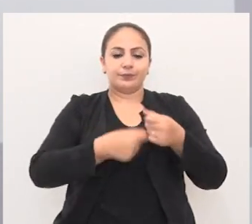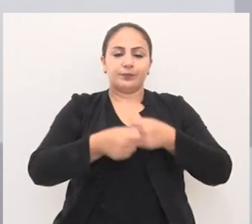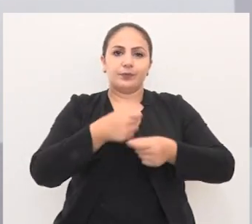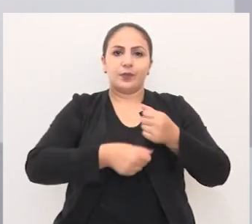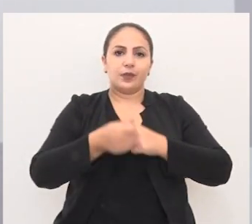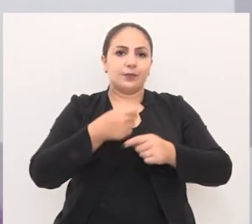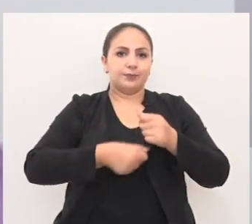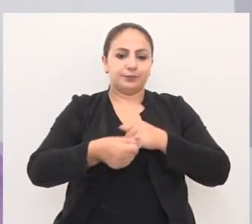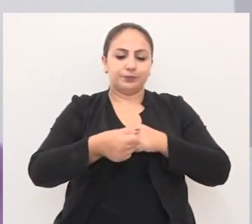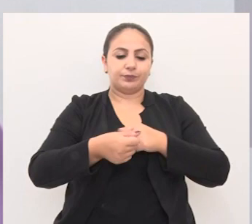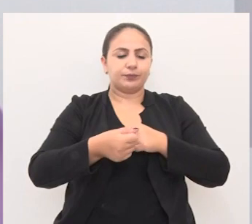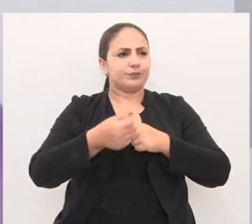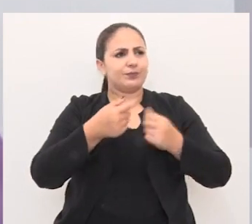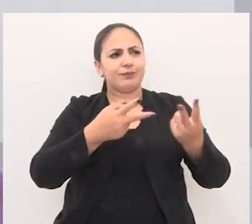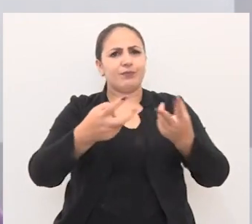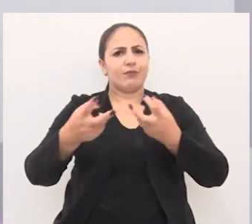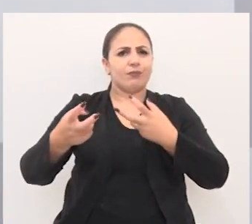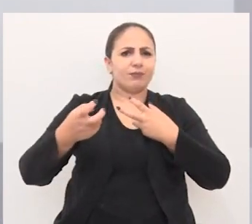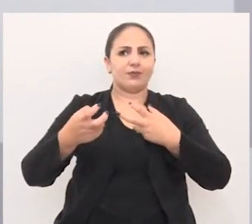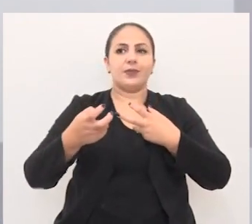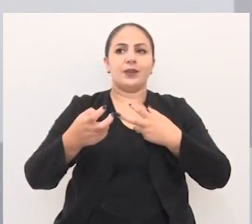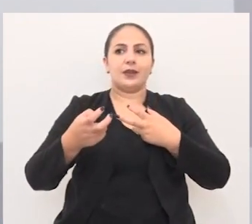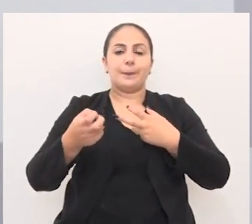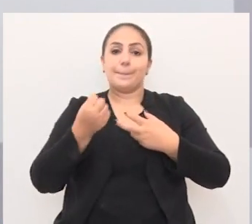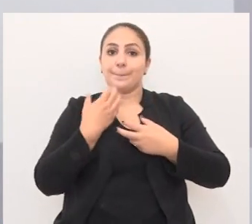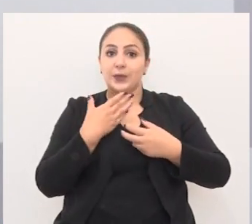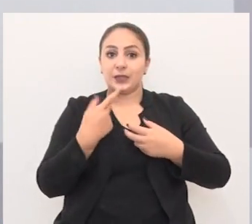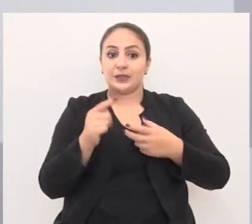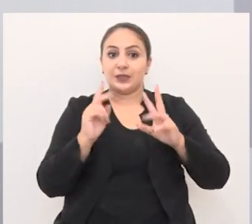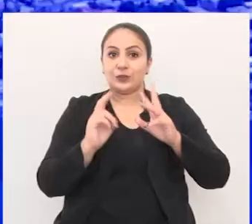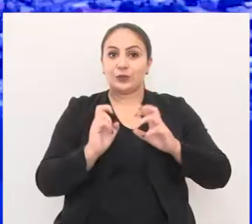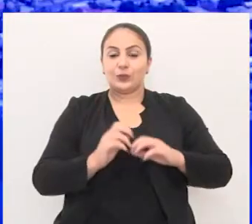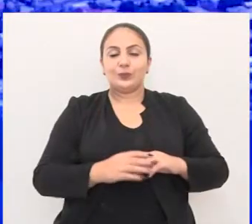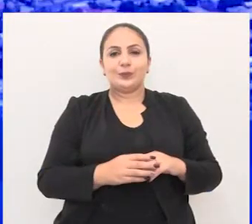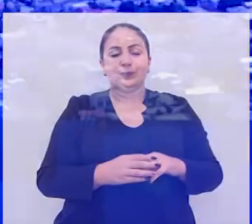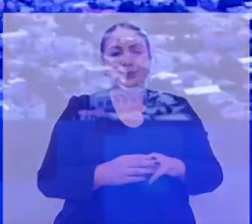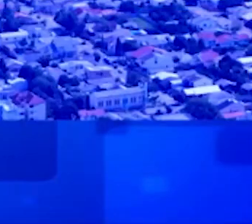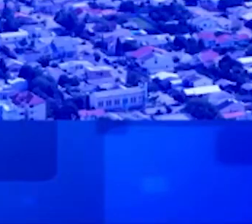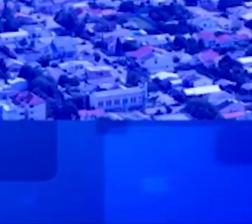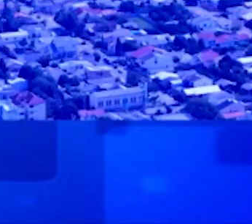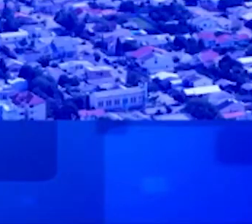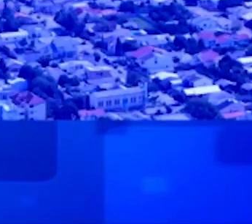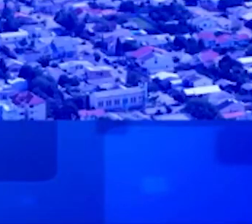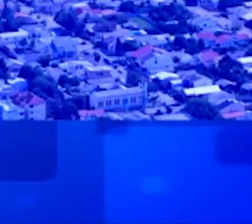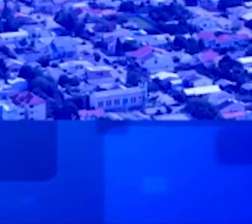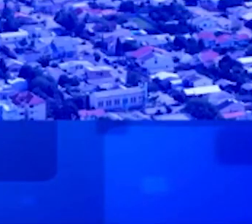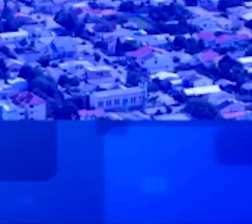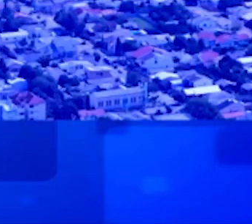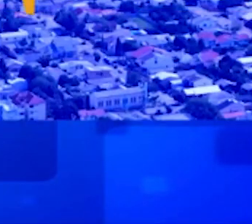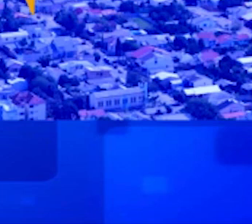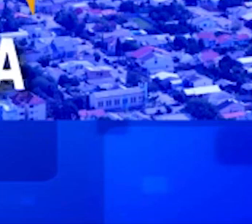a administração de repente não vê com bons olhos essa questão.